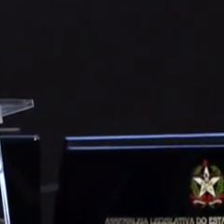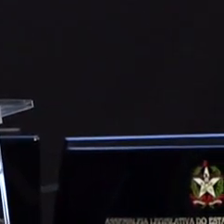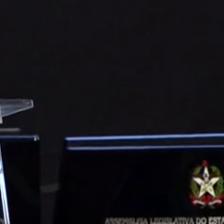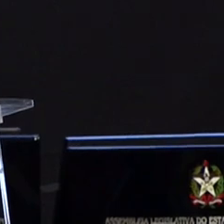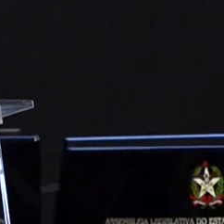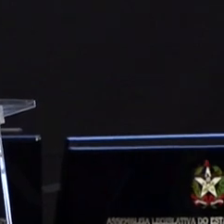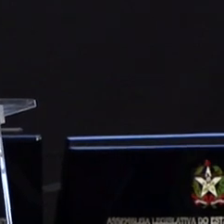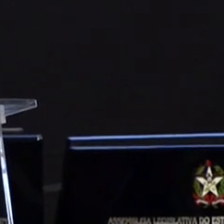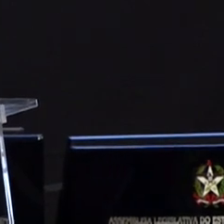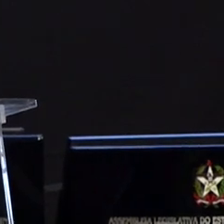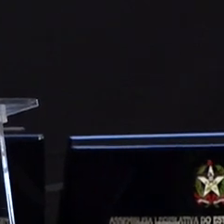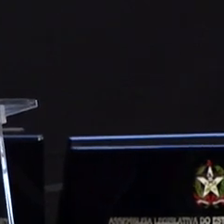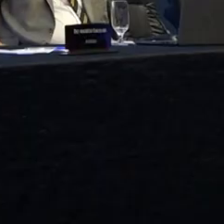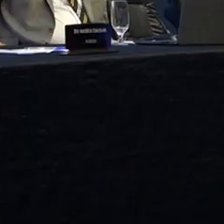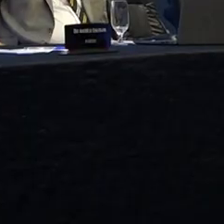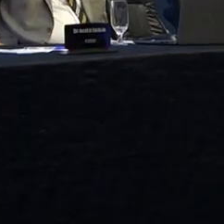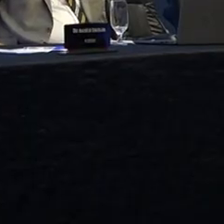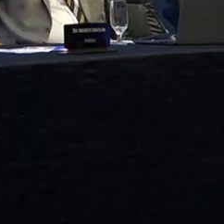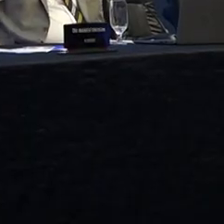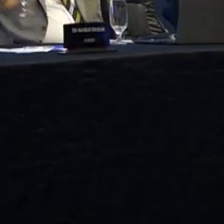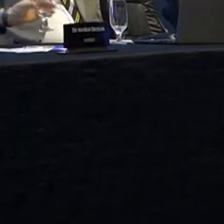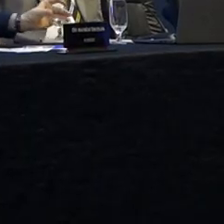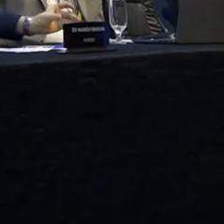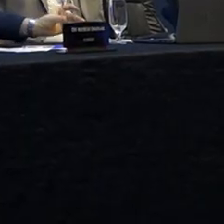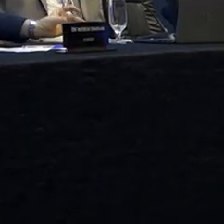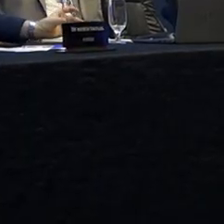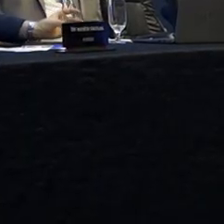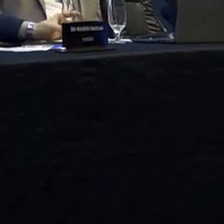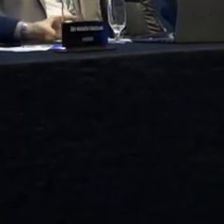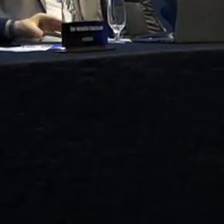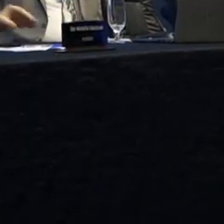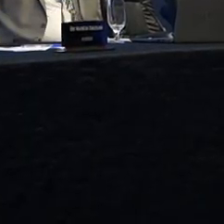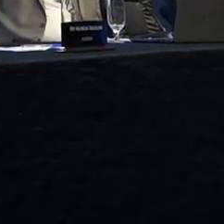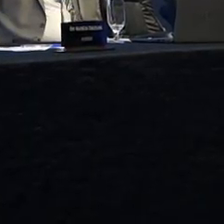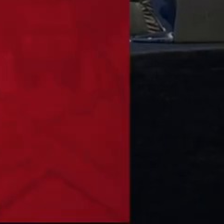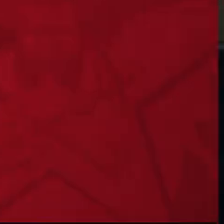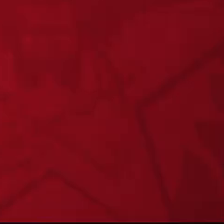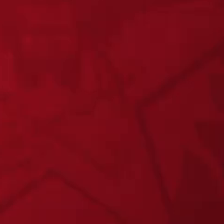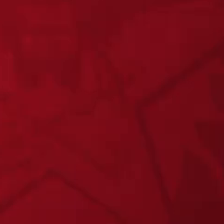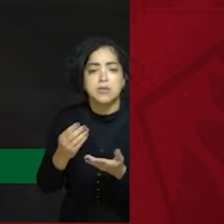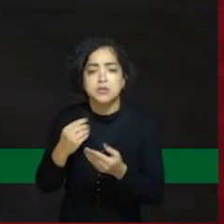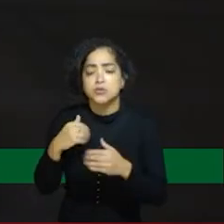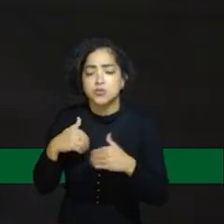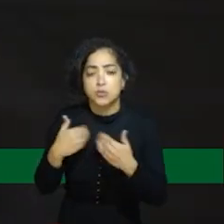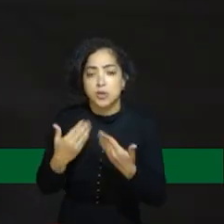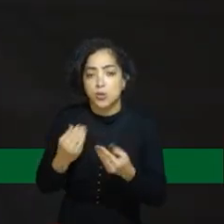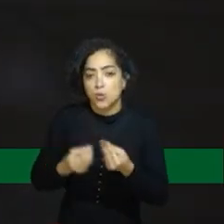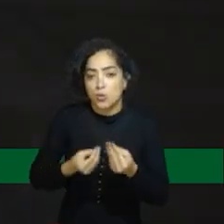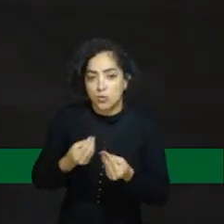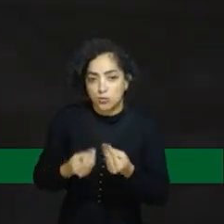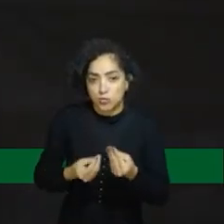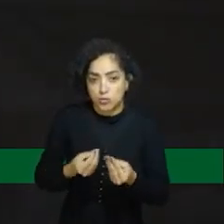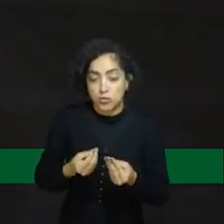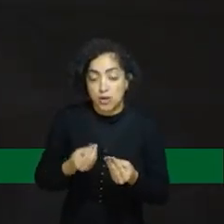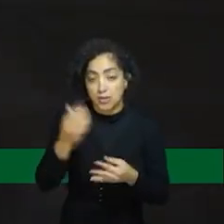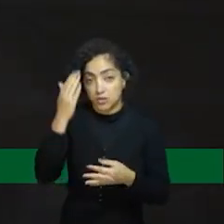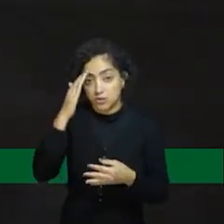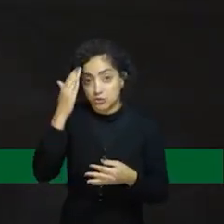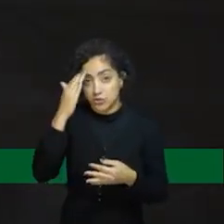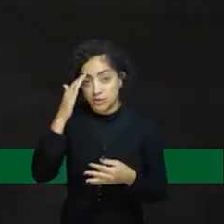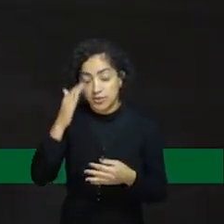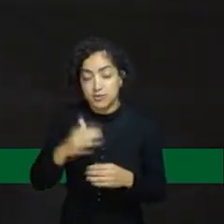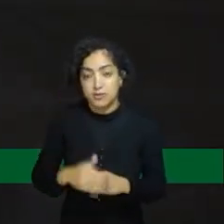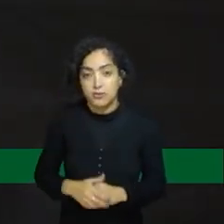de Saúde e Bem-Estar de Joinville, apresentou os trabalhos realizados na instituição. Nós entendemos